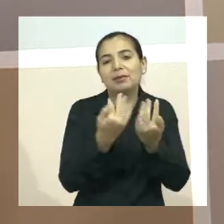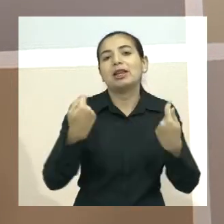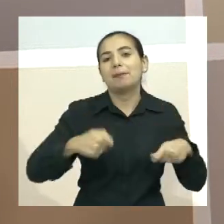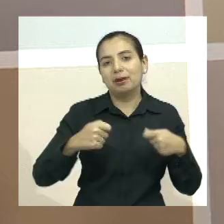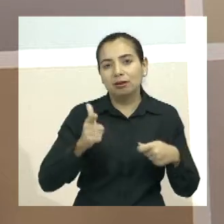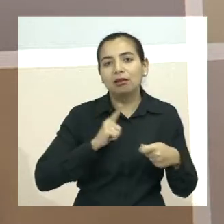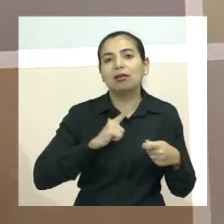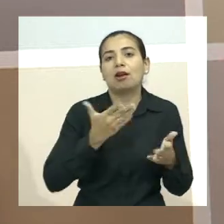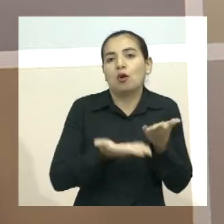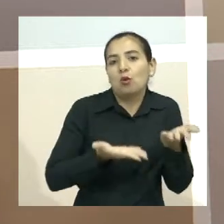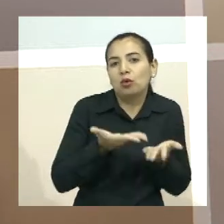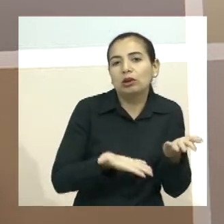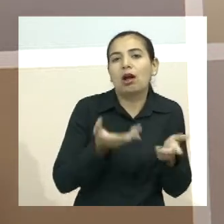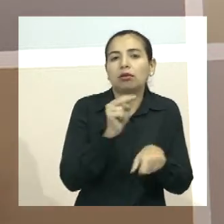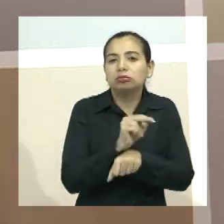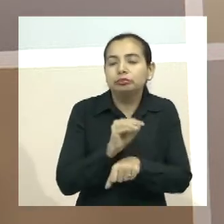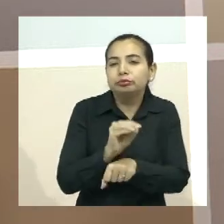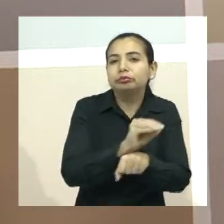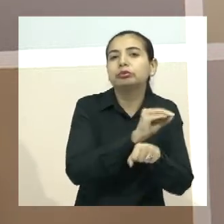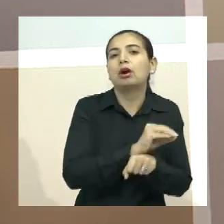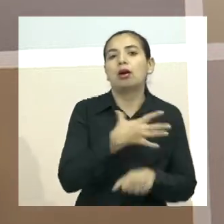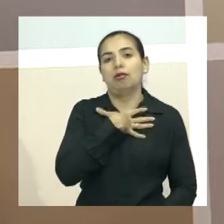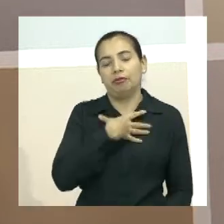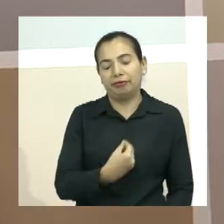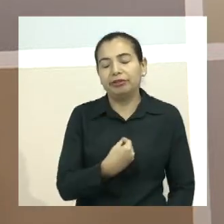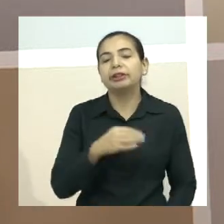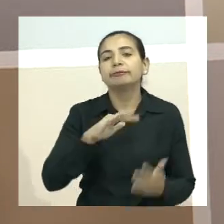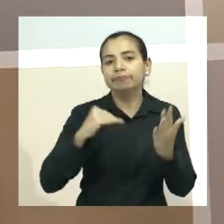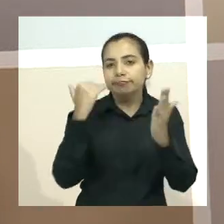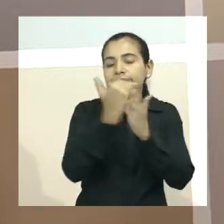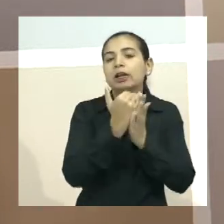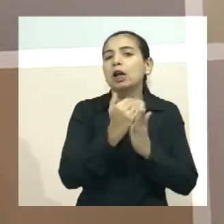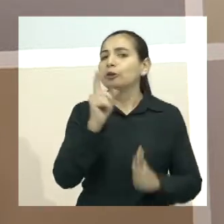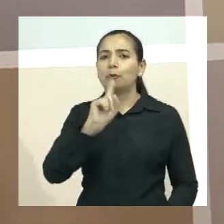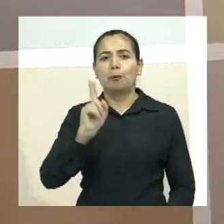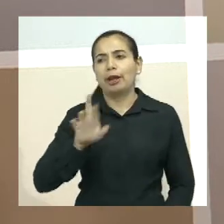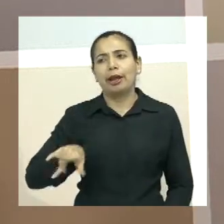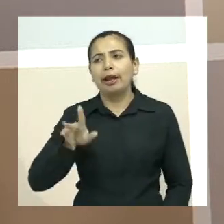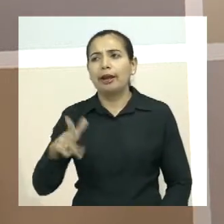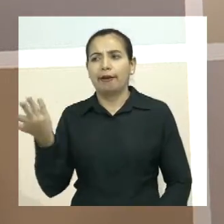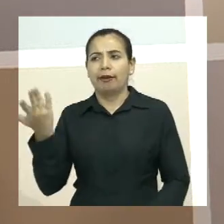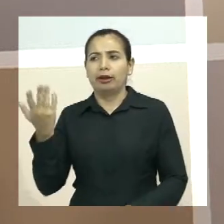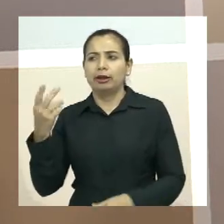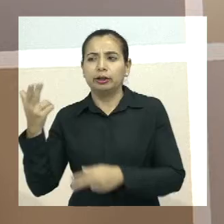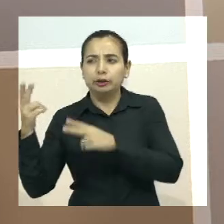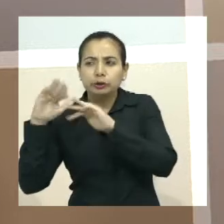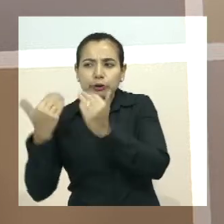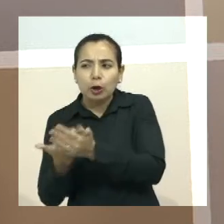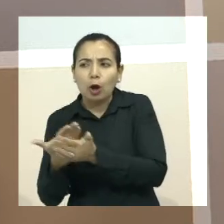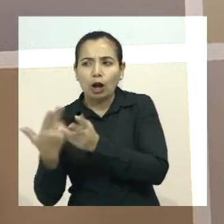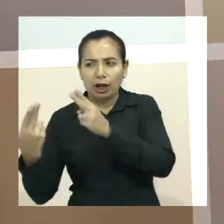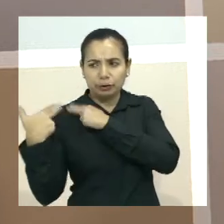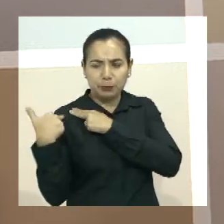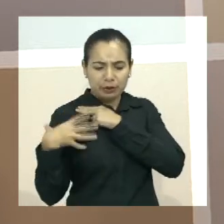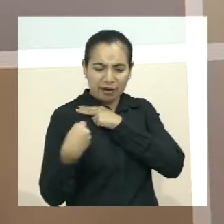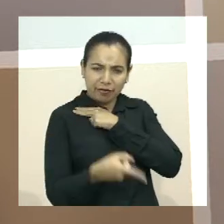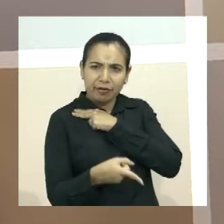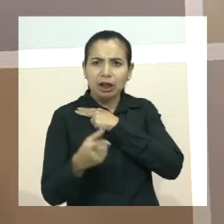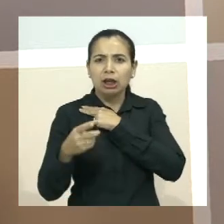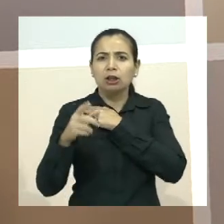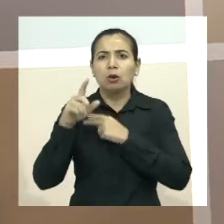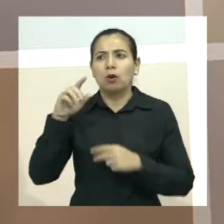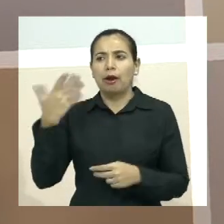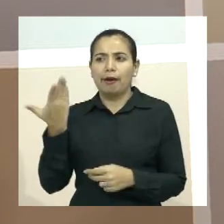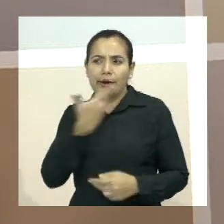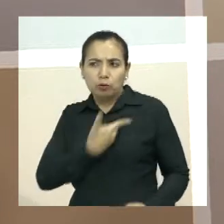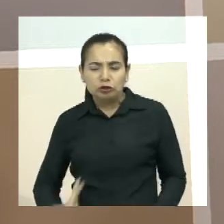cuidado máximo, né? Como a vereadora falou, com os filhos, não é o Estado, não é a escola, é a família. E quando a família orienta o seu filho,